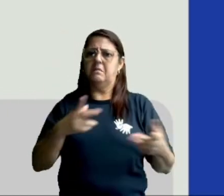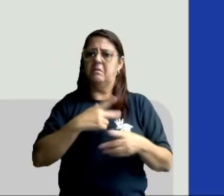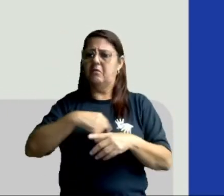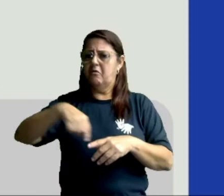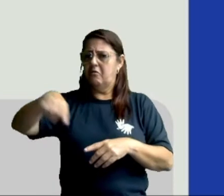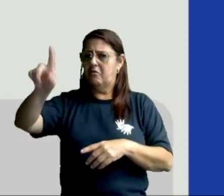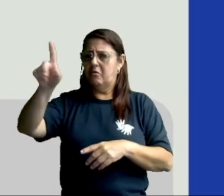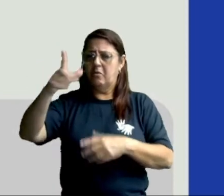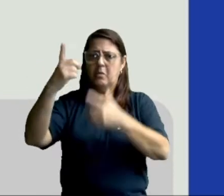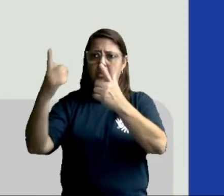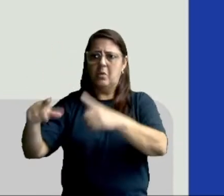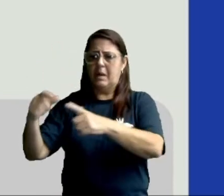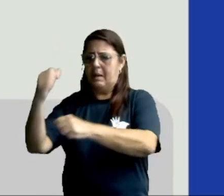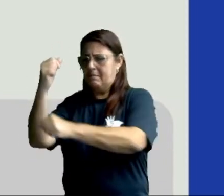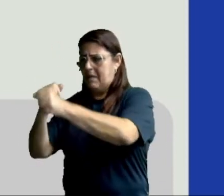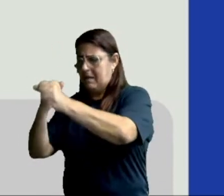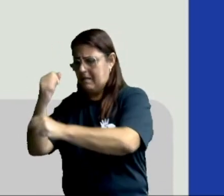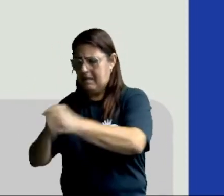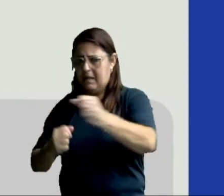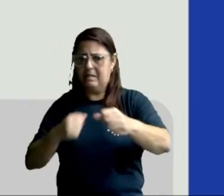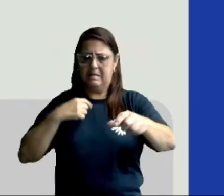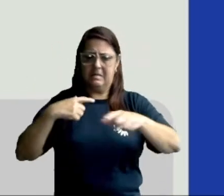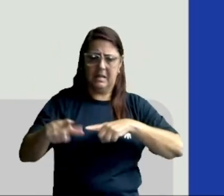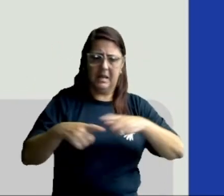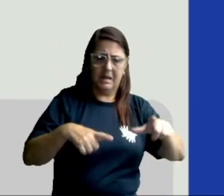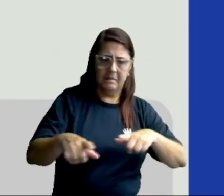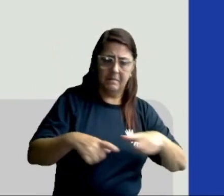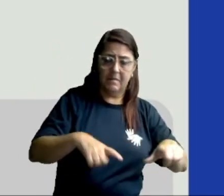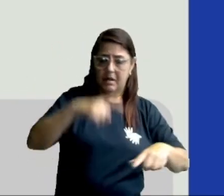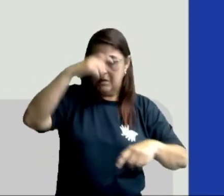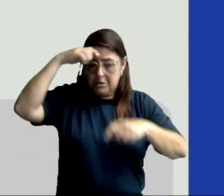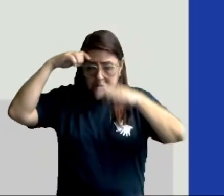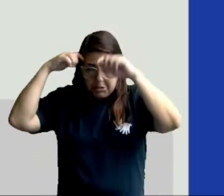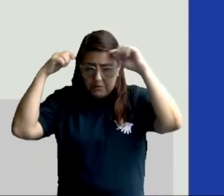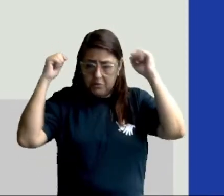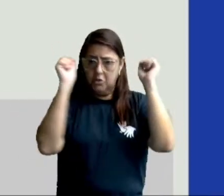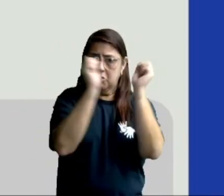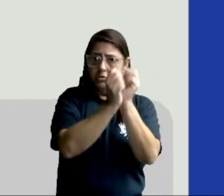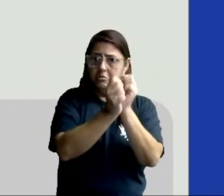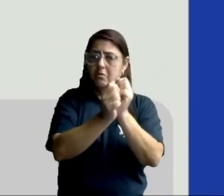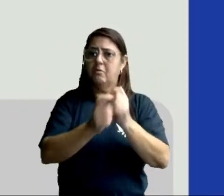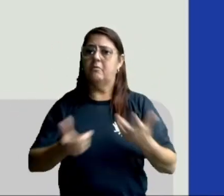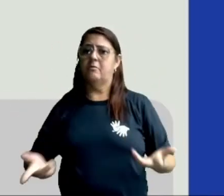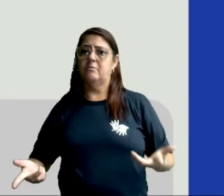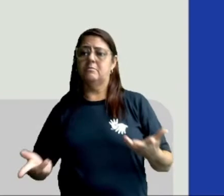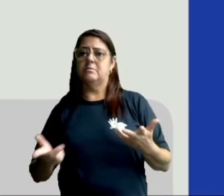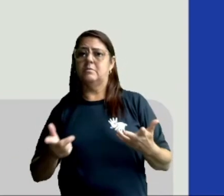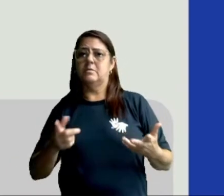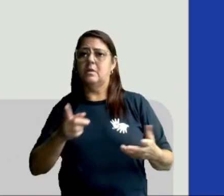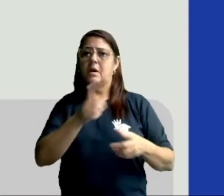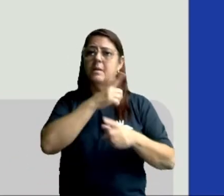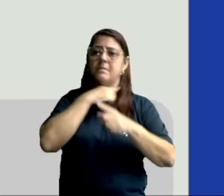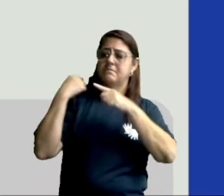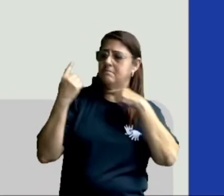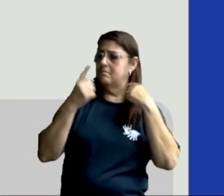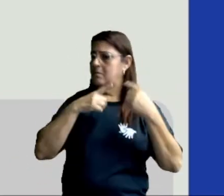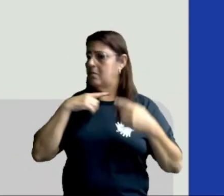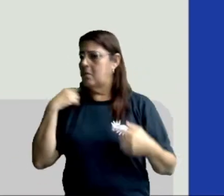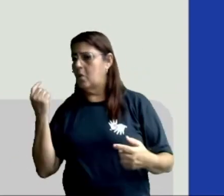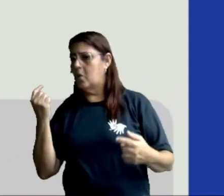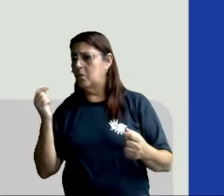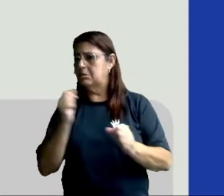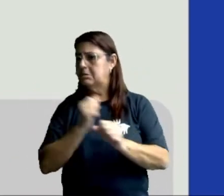os campos de extermínio, de trabalho forçado ou ainda para testes cruéis. A morte tomou